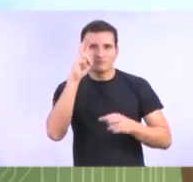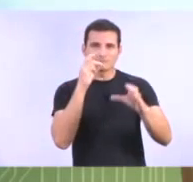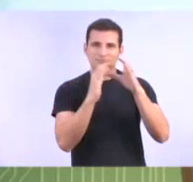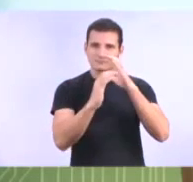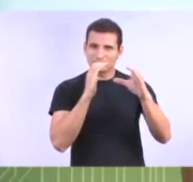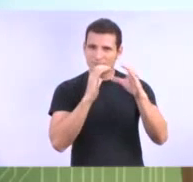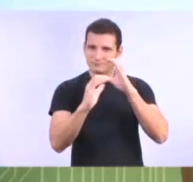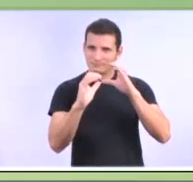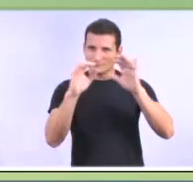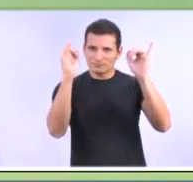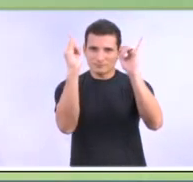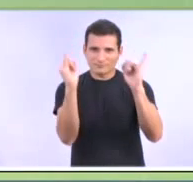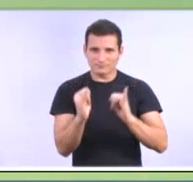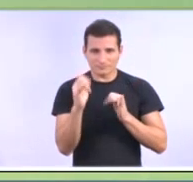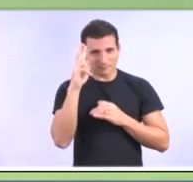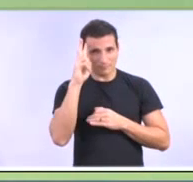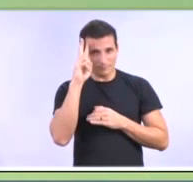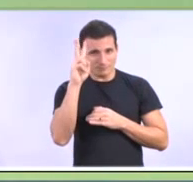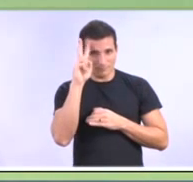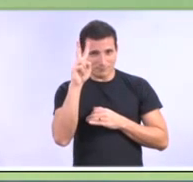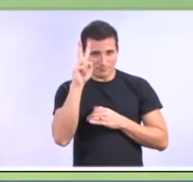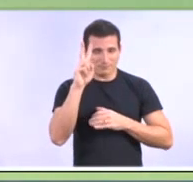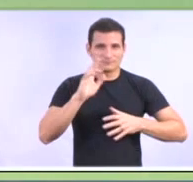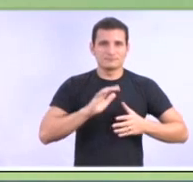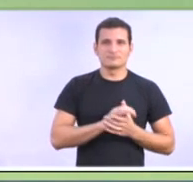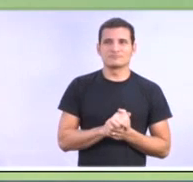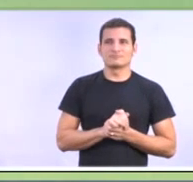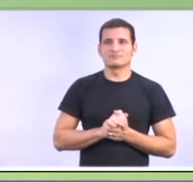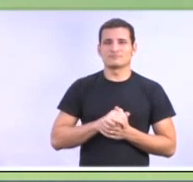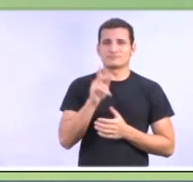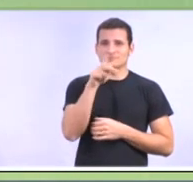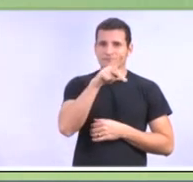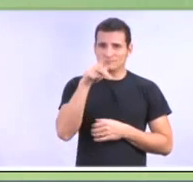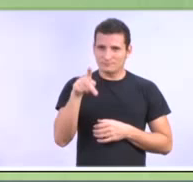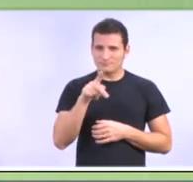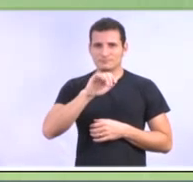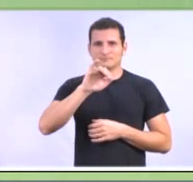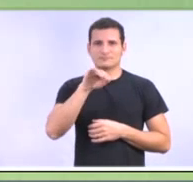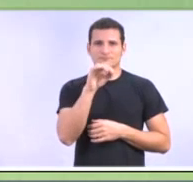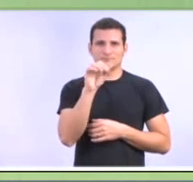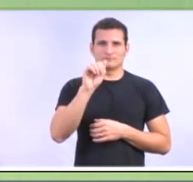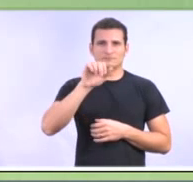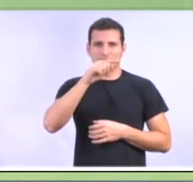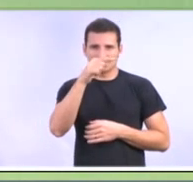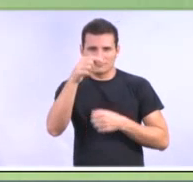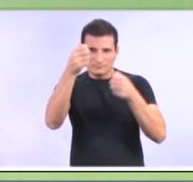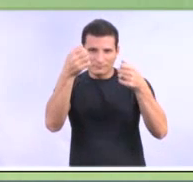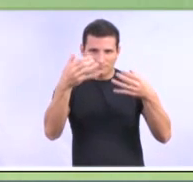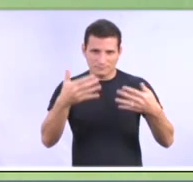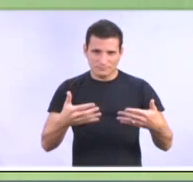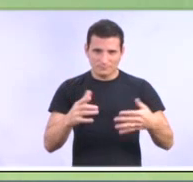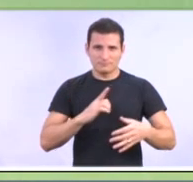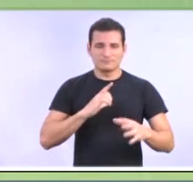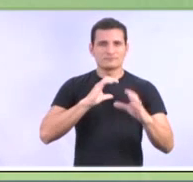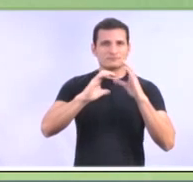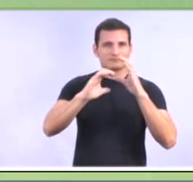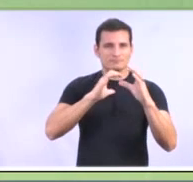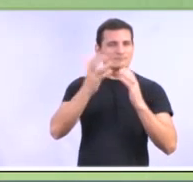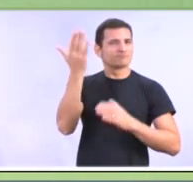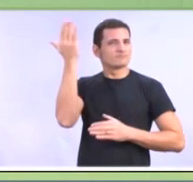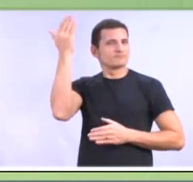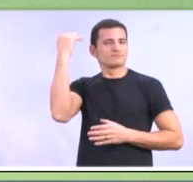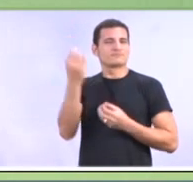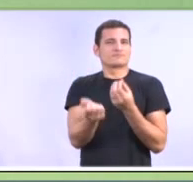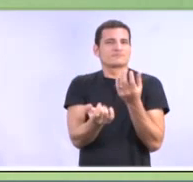imagem aqui, que a gente até citou, o professor João Batista explicou muito bem, que a gente tinha a comunicação por sinal de fumaça, aí